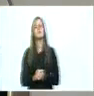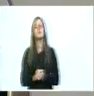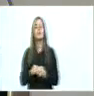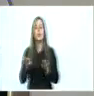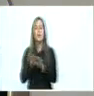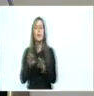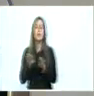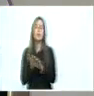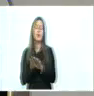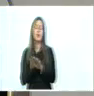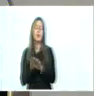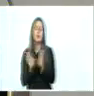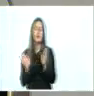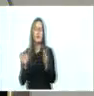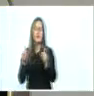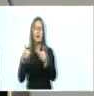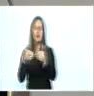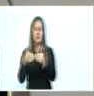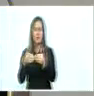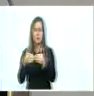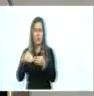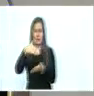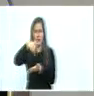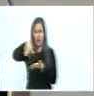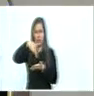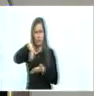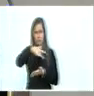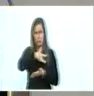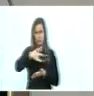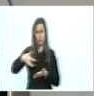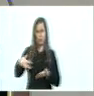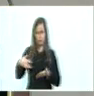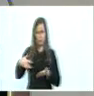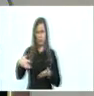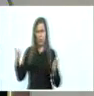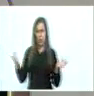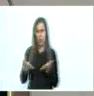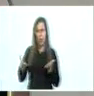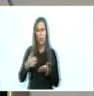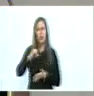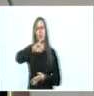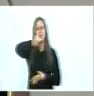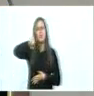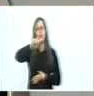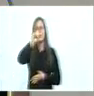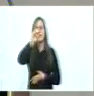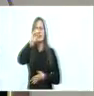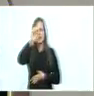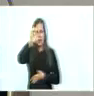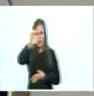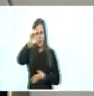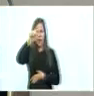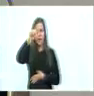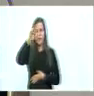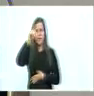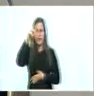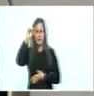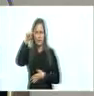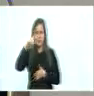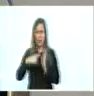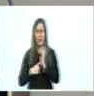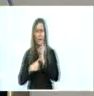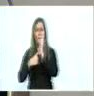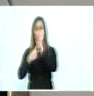a finalidade de a Secretaria de Saúde, através do atual secretário, Zé Aparecido, apresentar o relatório anual